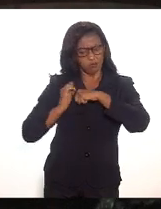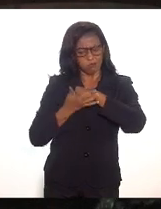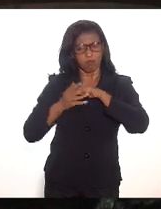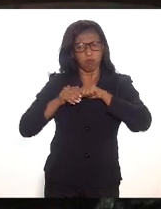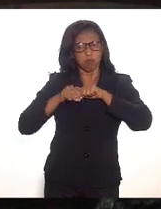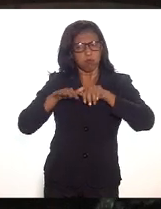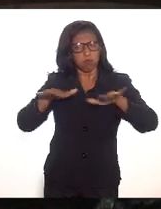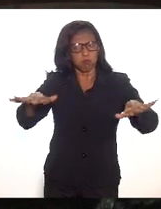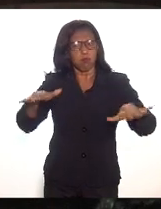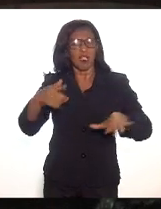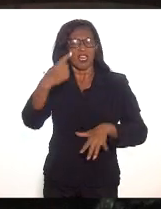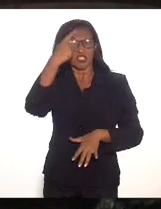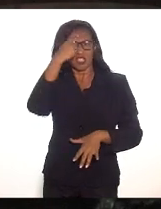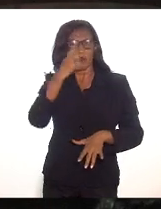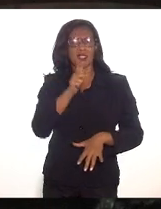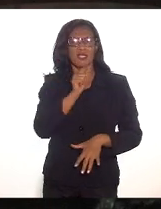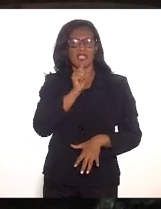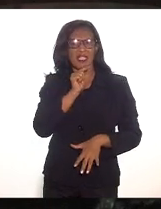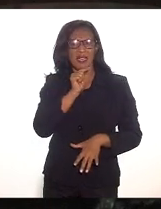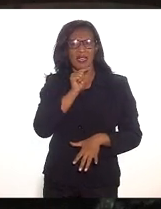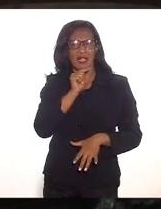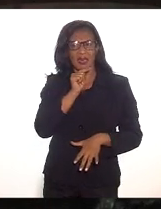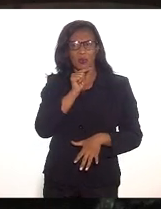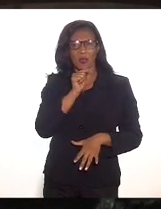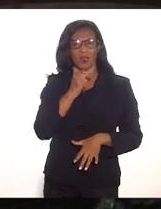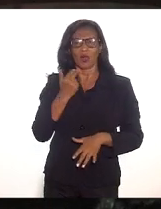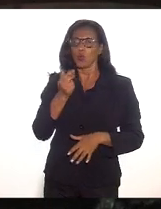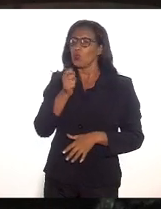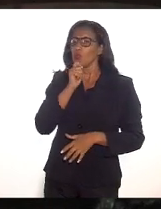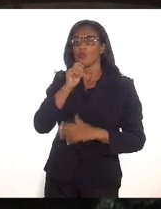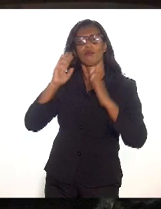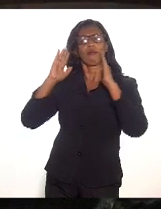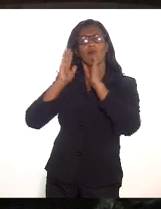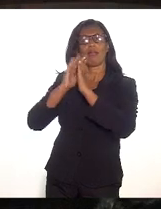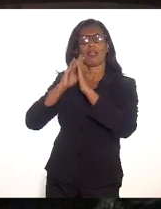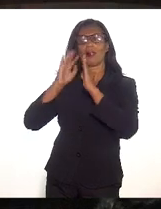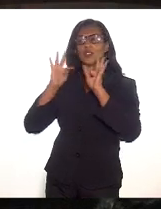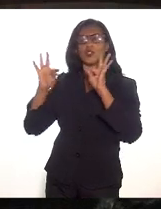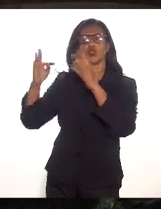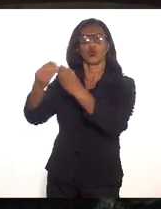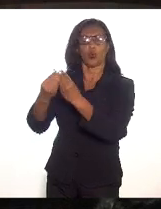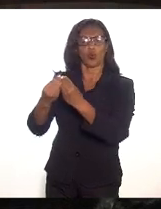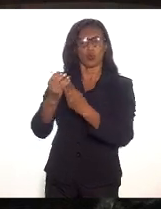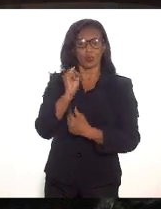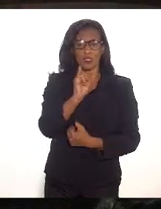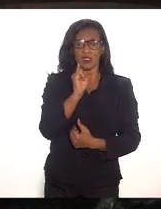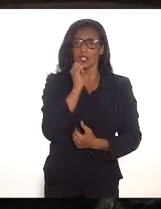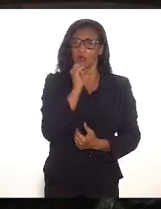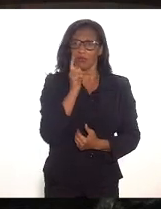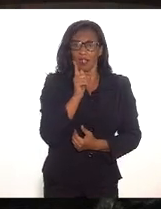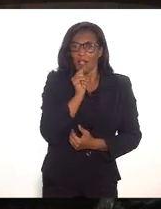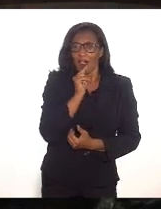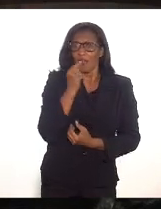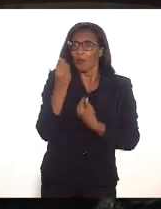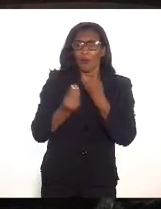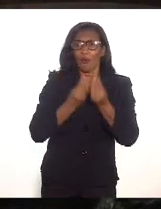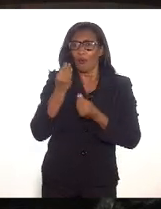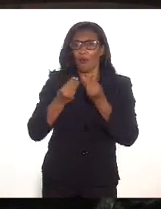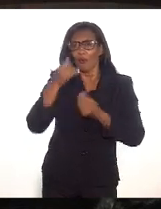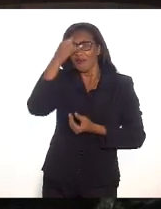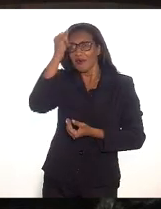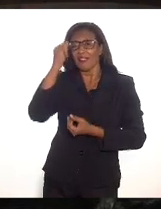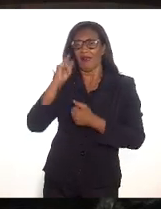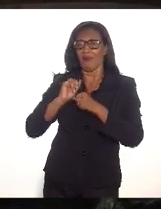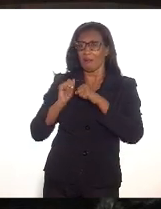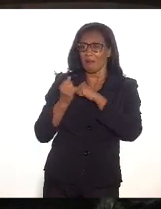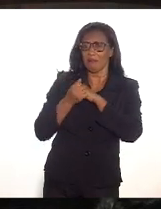que a água não é um recurso que deva chegar para todos. Sem água, não há enfrentamento à pandemia, não há comida no